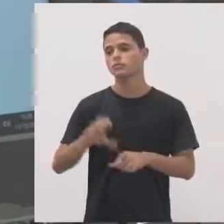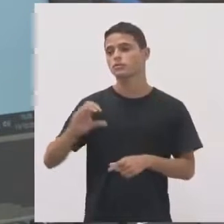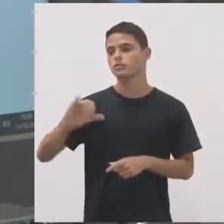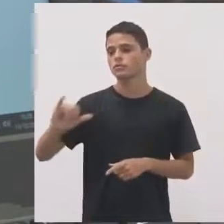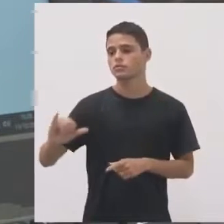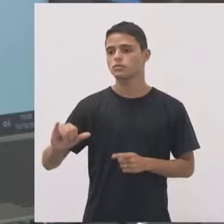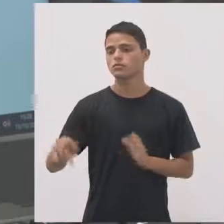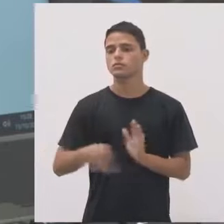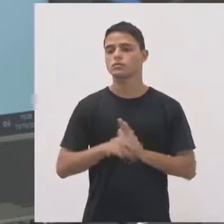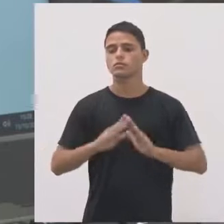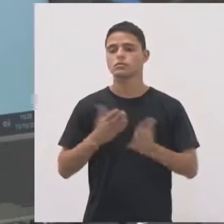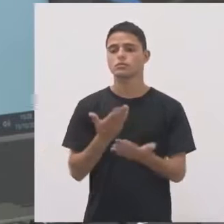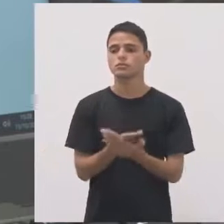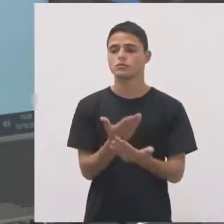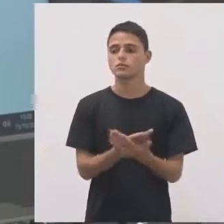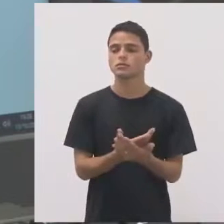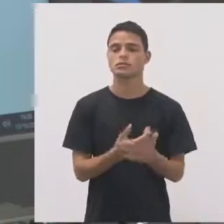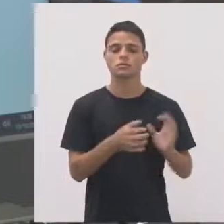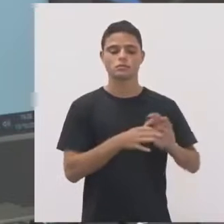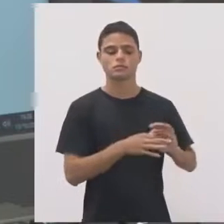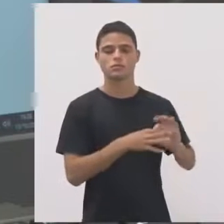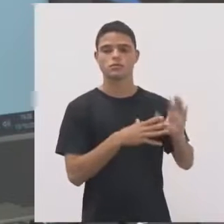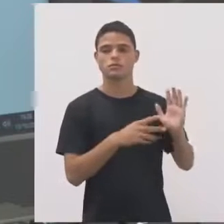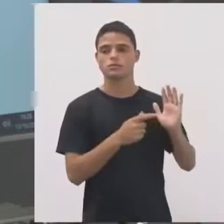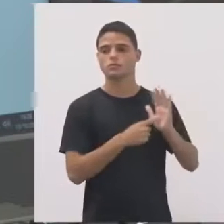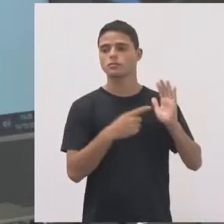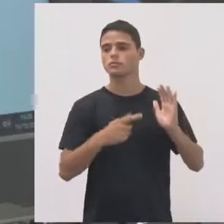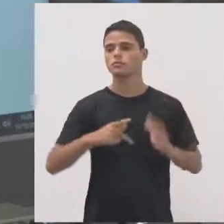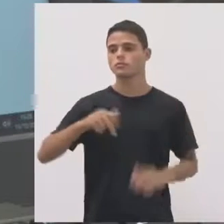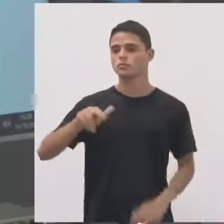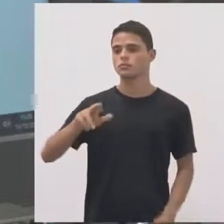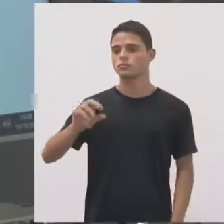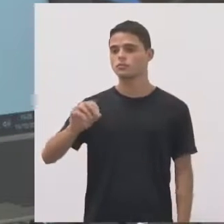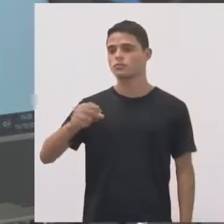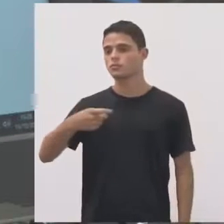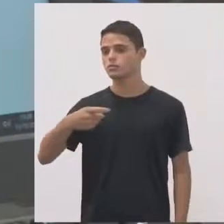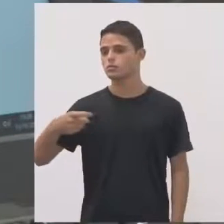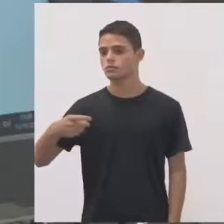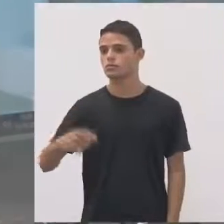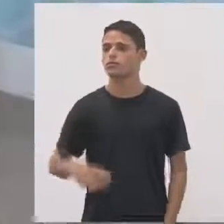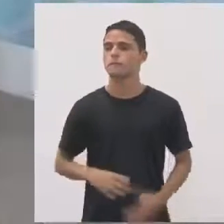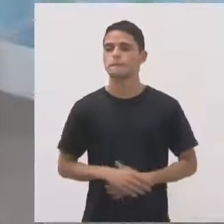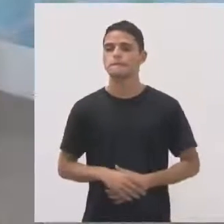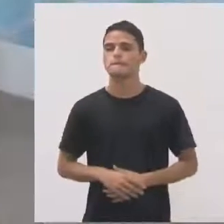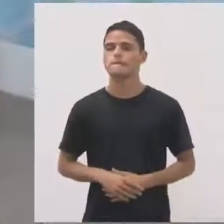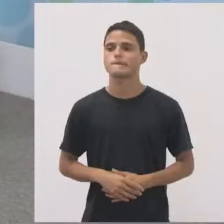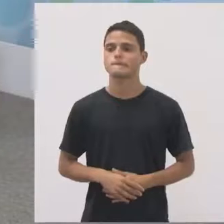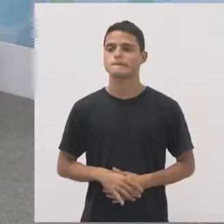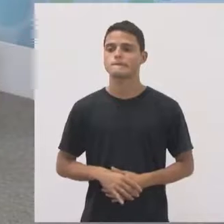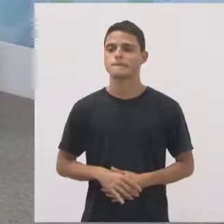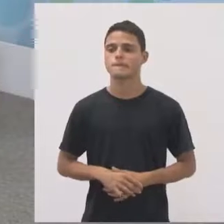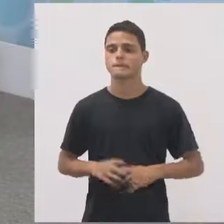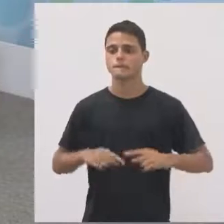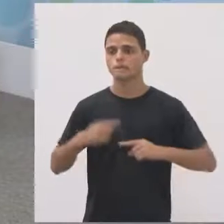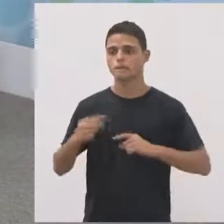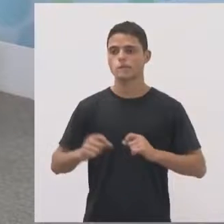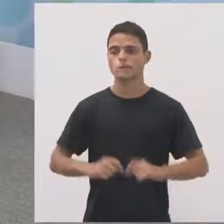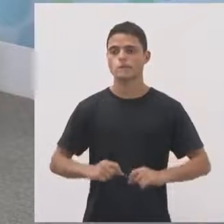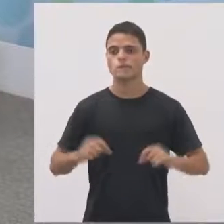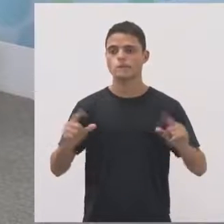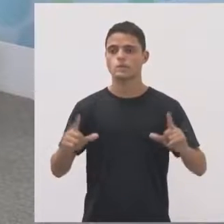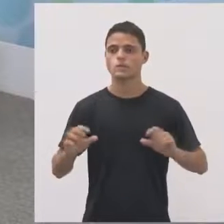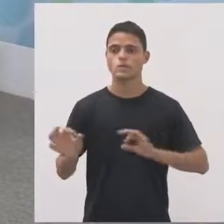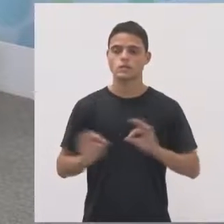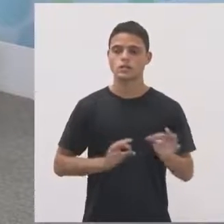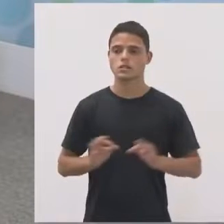e ativar esse proxy. Que, na verdade, é ativar lá o horário e ativar depois o proxy, né? Isso.